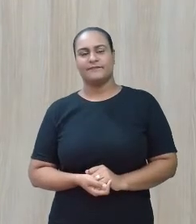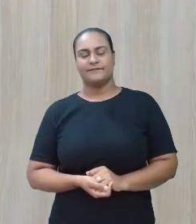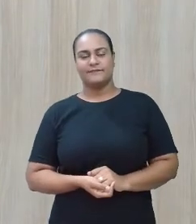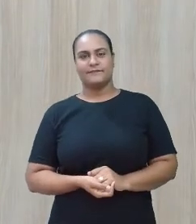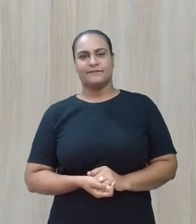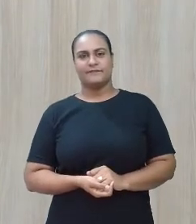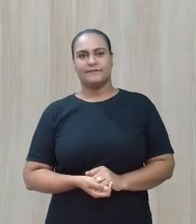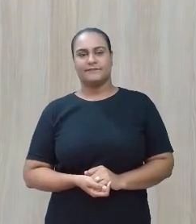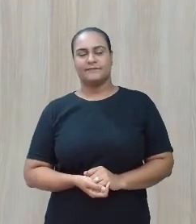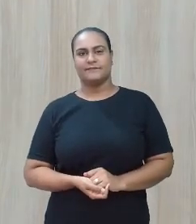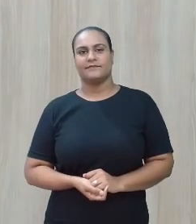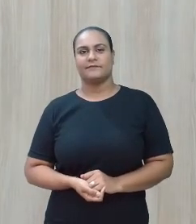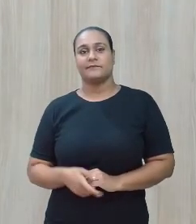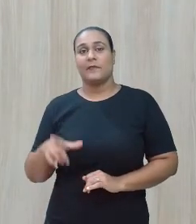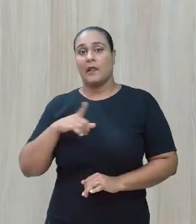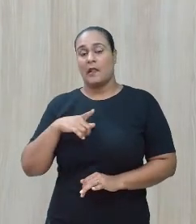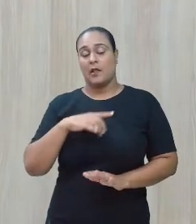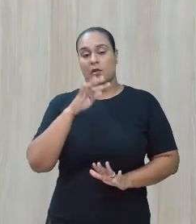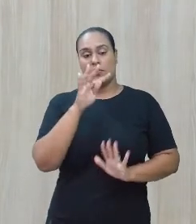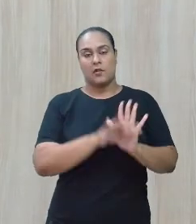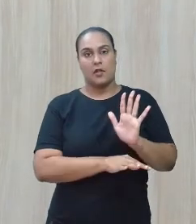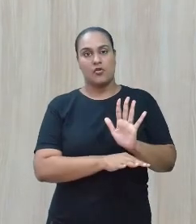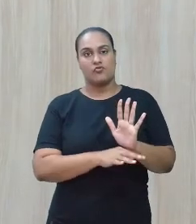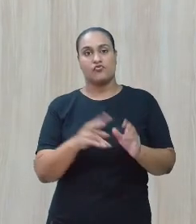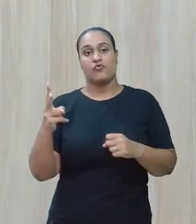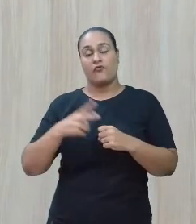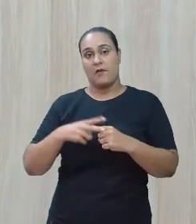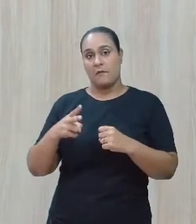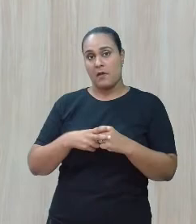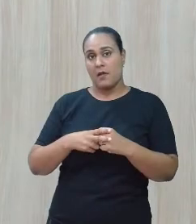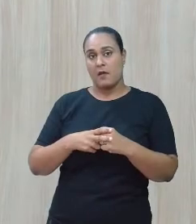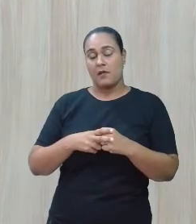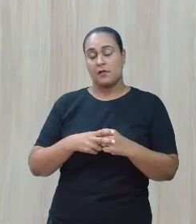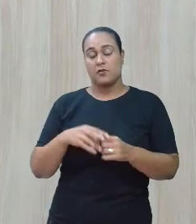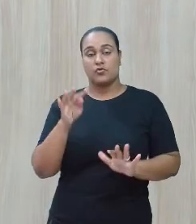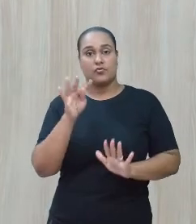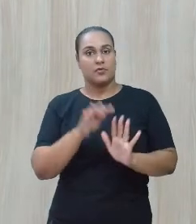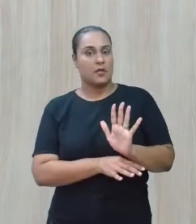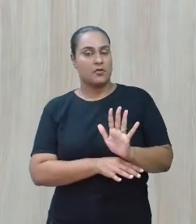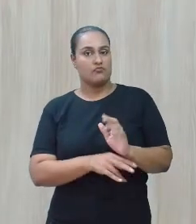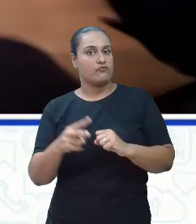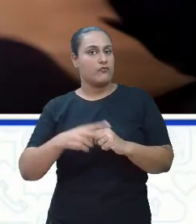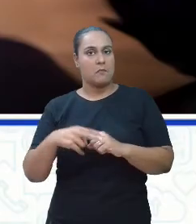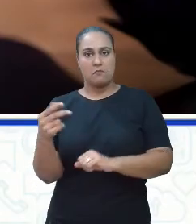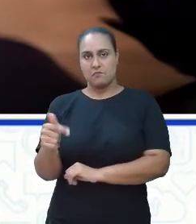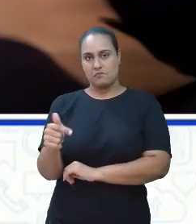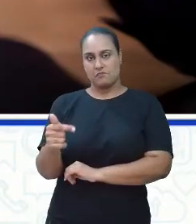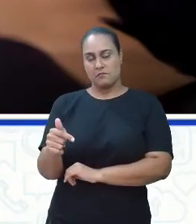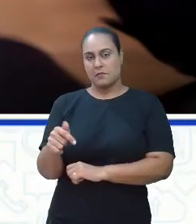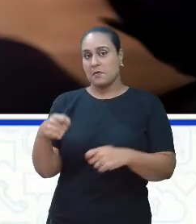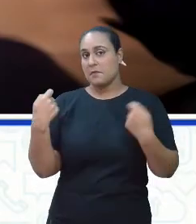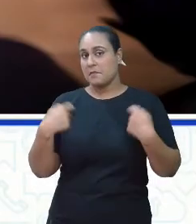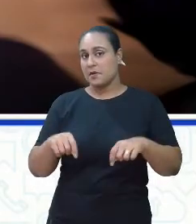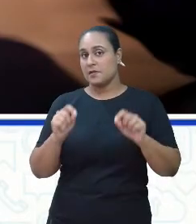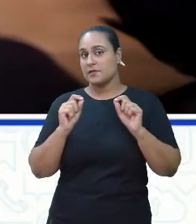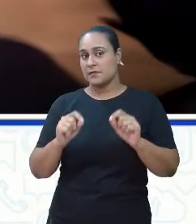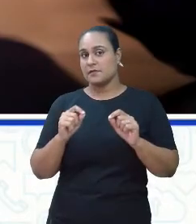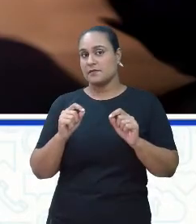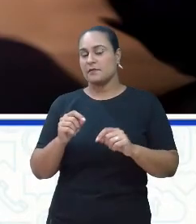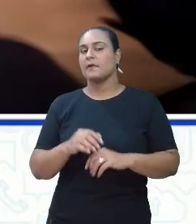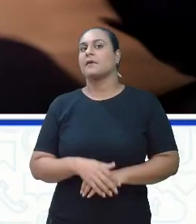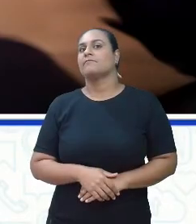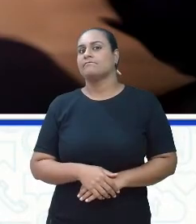Já que existem textos verbais e não verbais, é necessário também interpretar